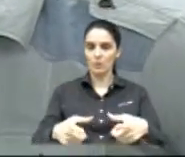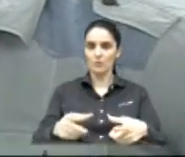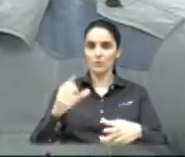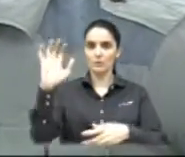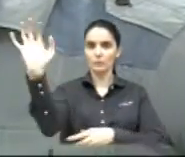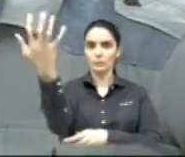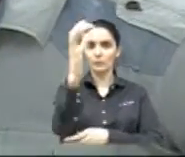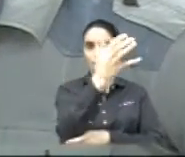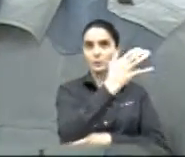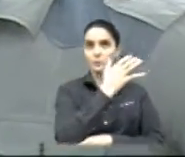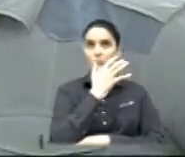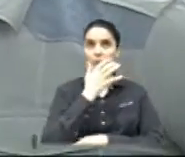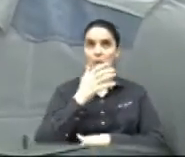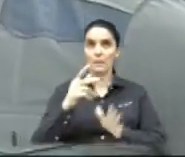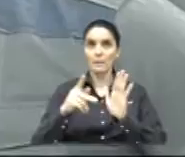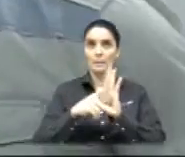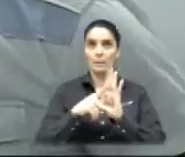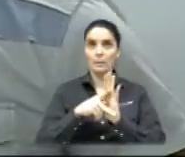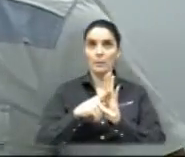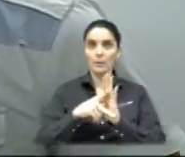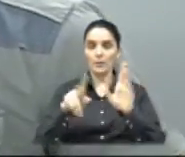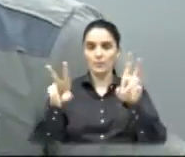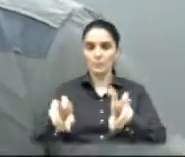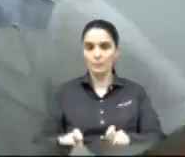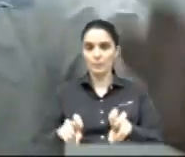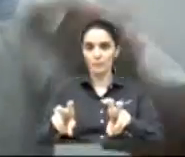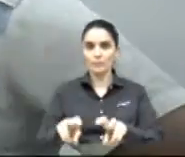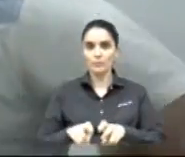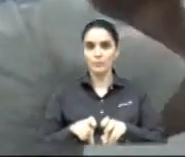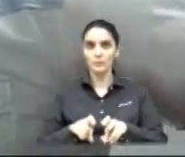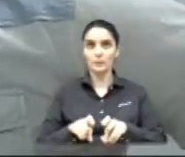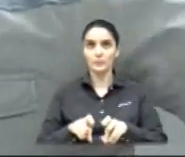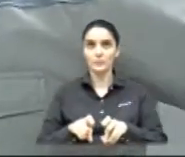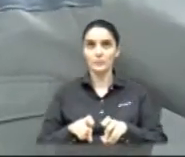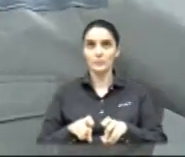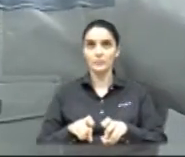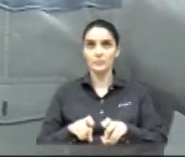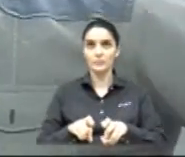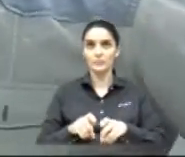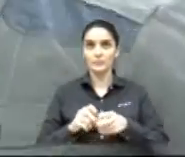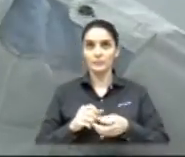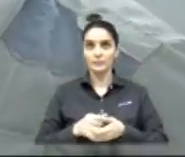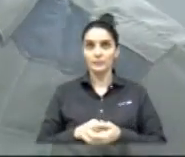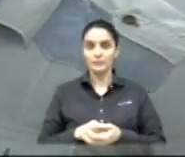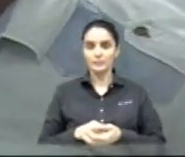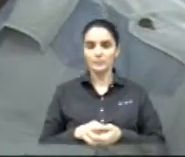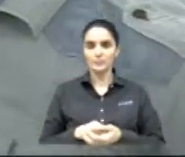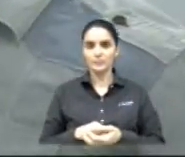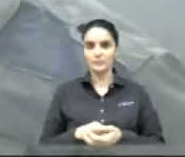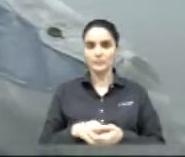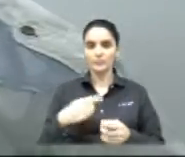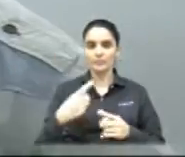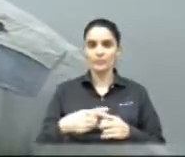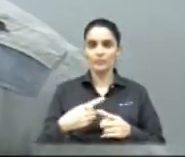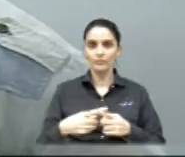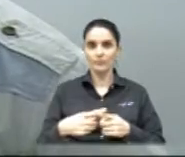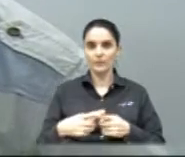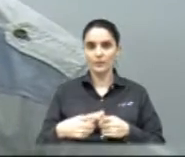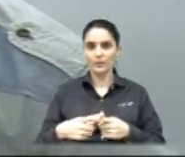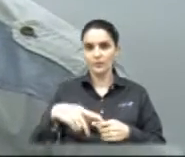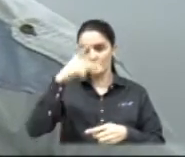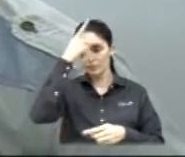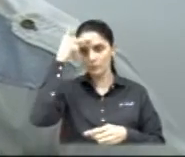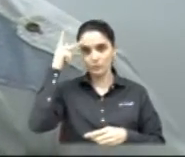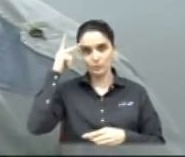seja destinada para a reforma agrária, por conta do princípio, mas também por conta da dignidade daquelas pessoas que